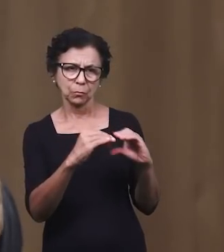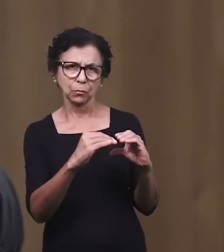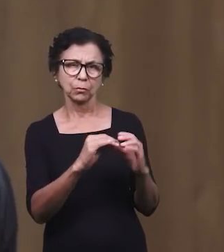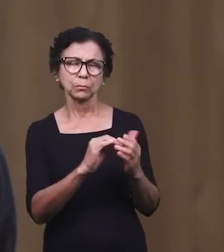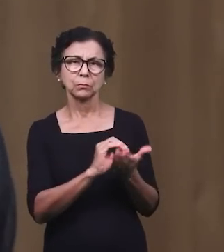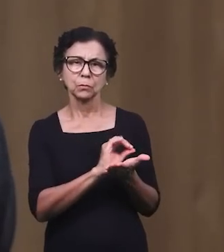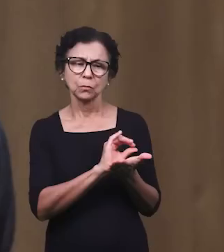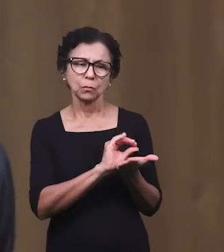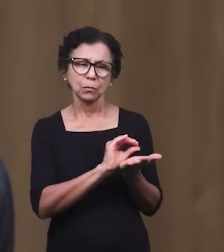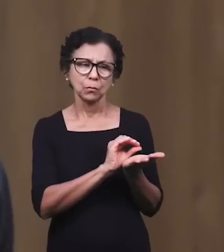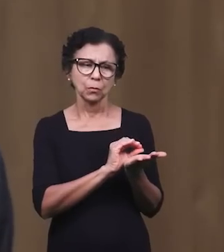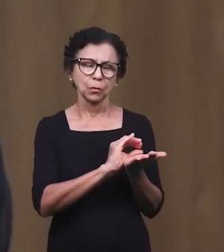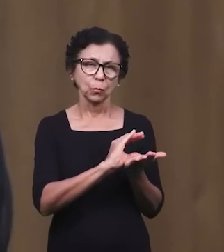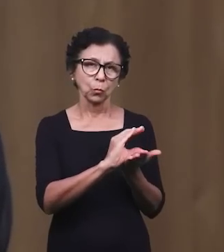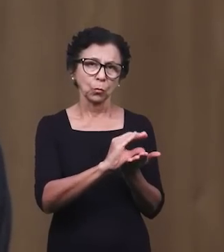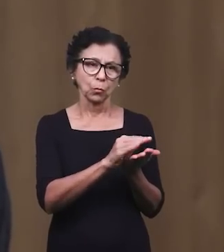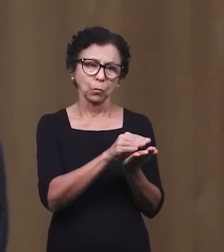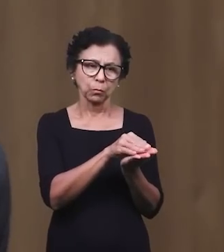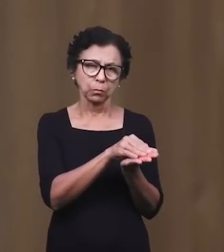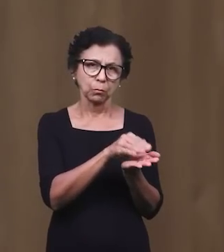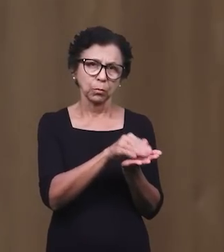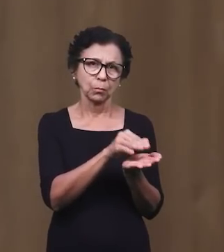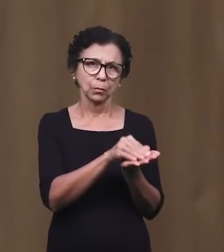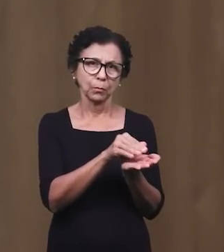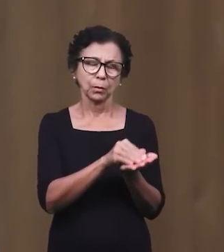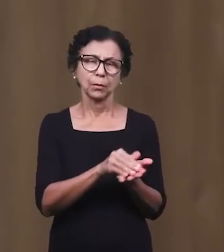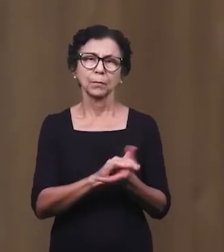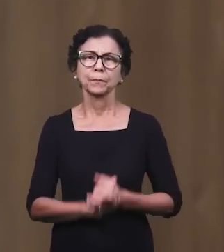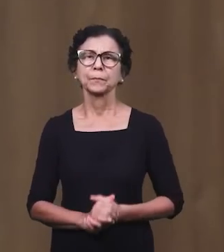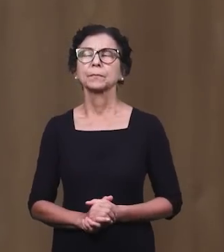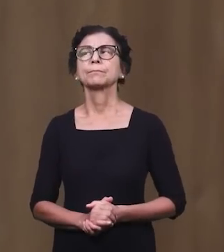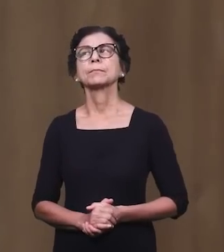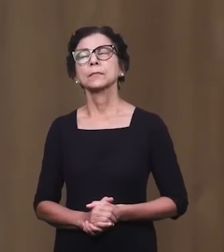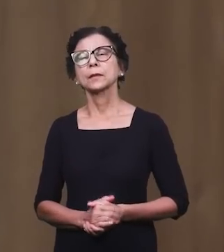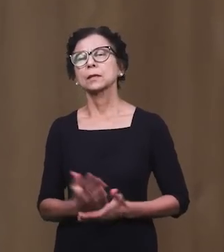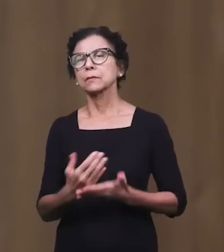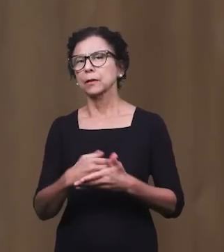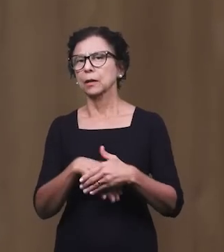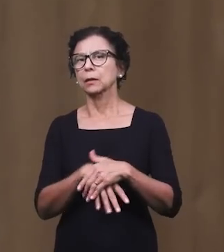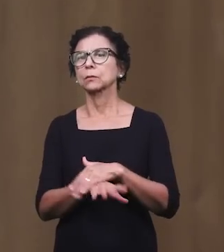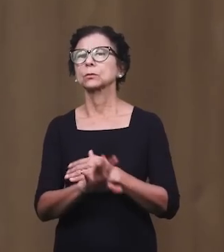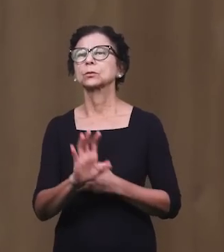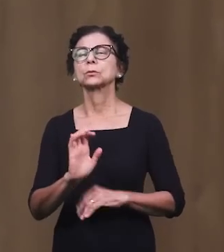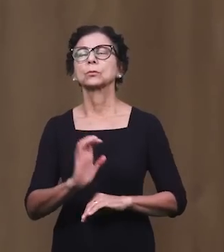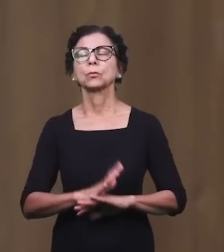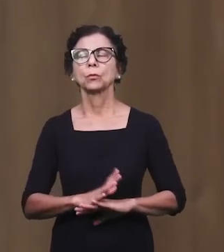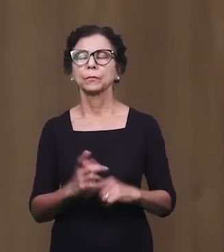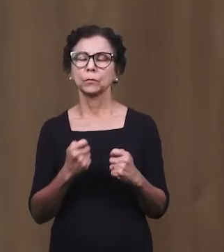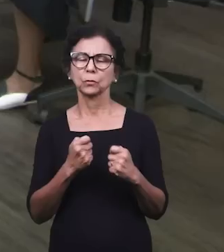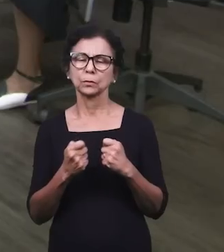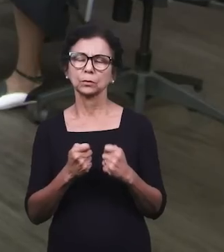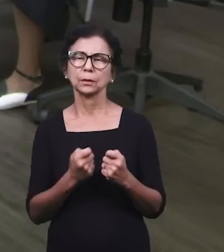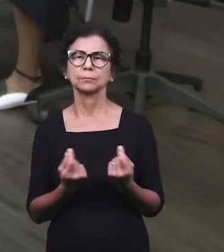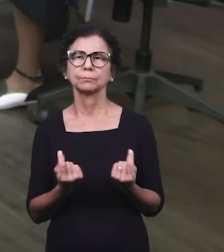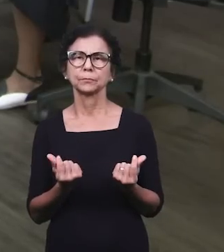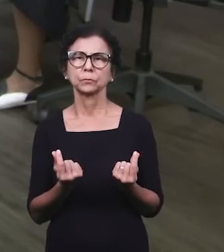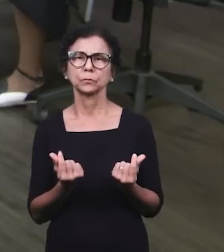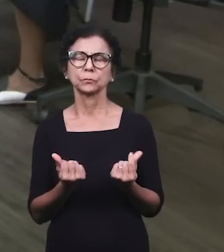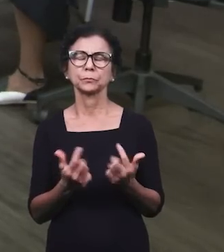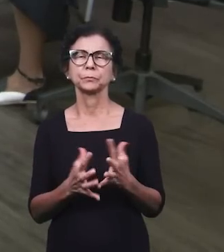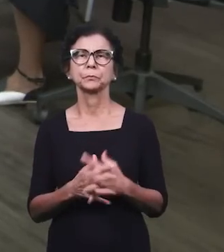desemprego, você vai conseguir se restabelecer com esse hábito de poupar, de se controlar financeiramente.